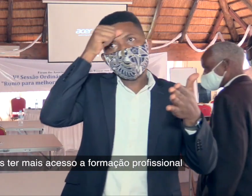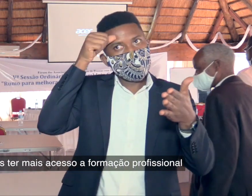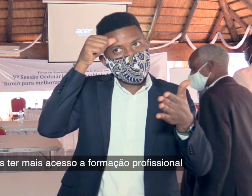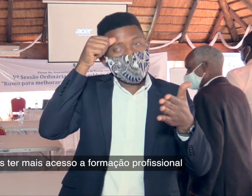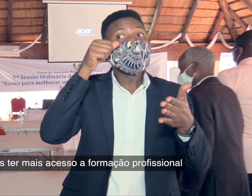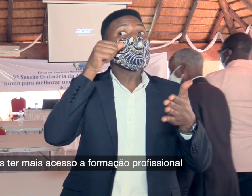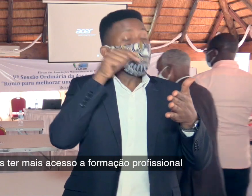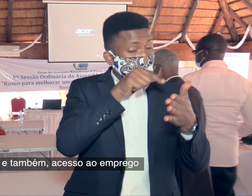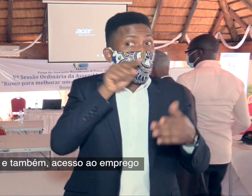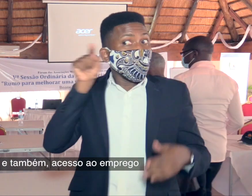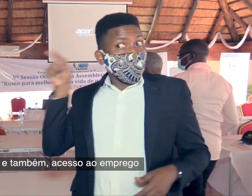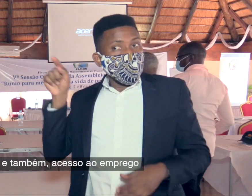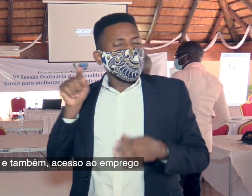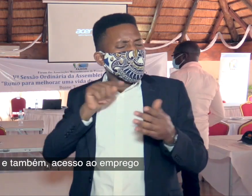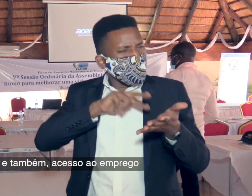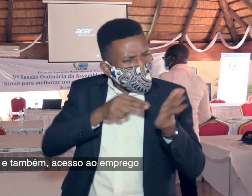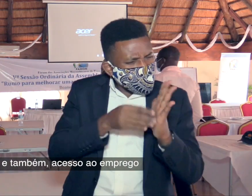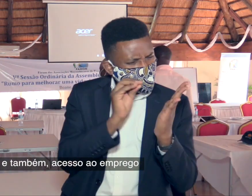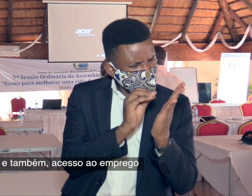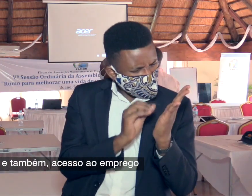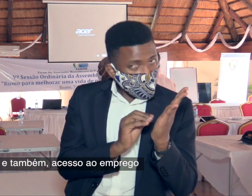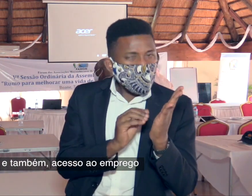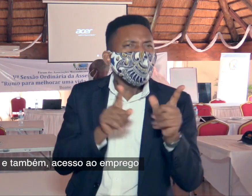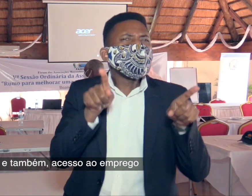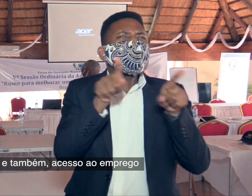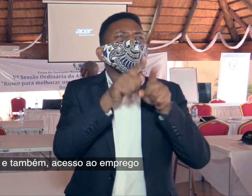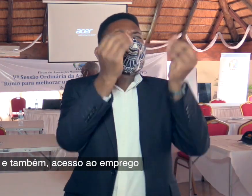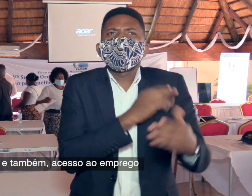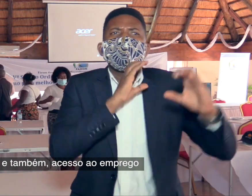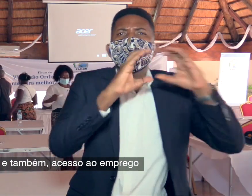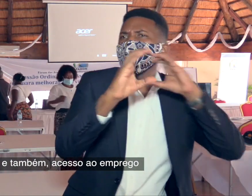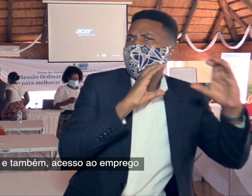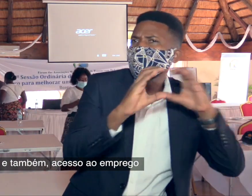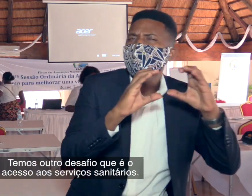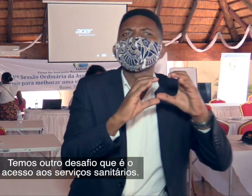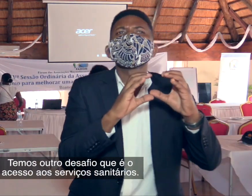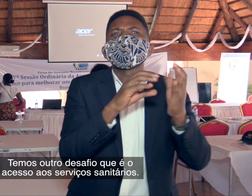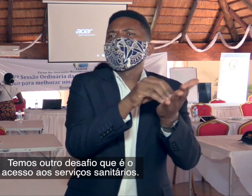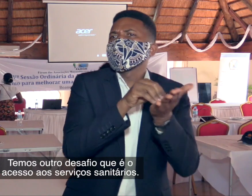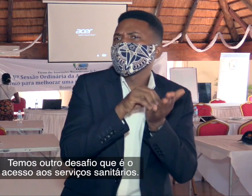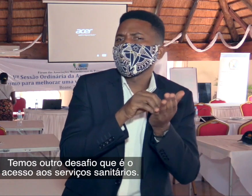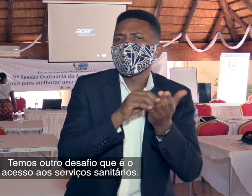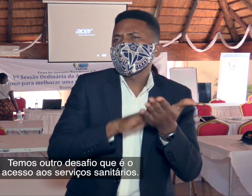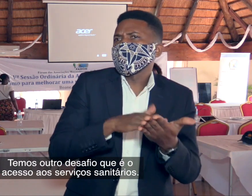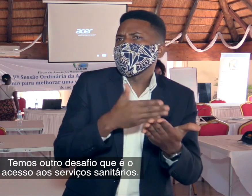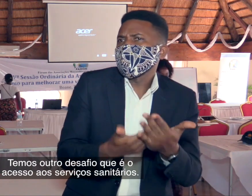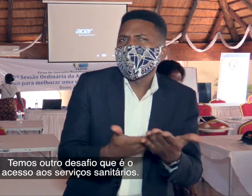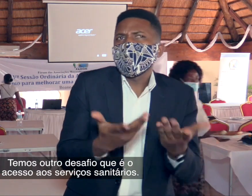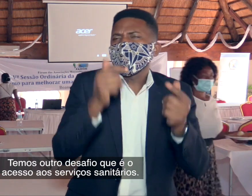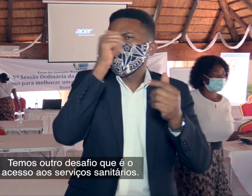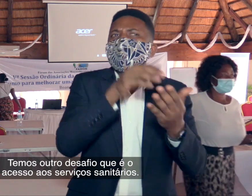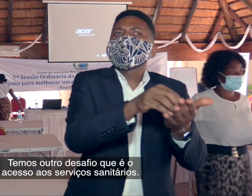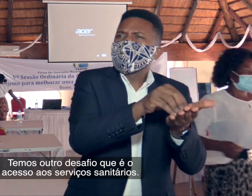profissional e também acesso ao emprego. Também temos outro desafio que